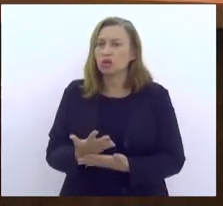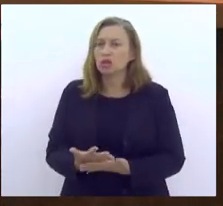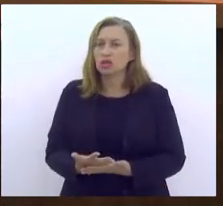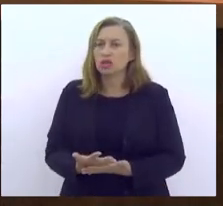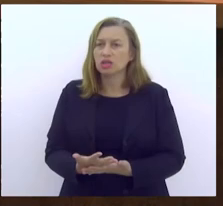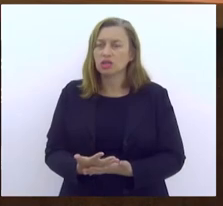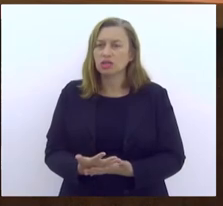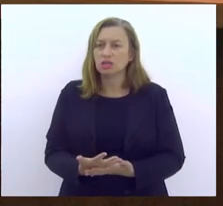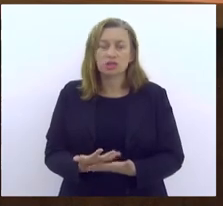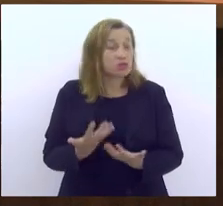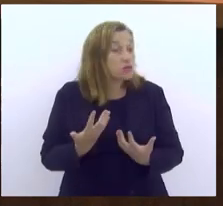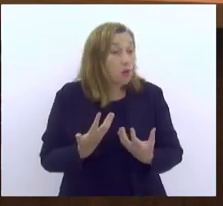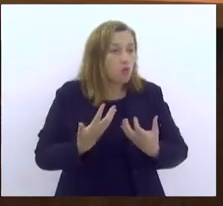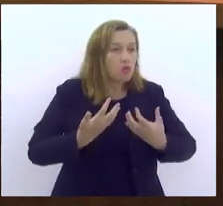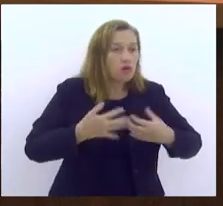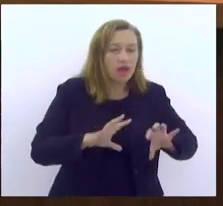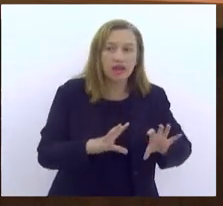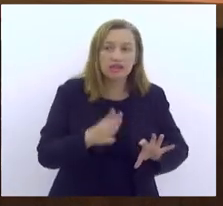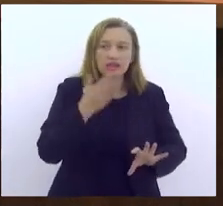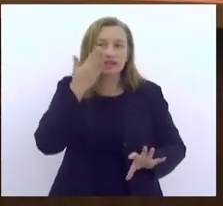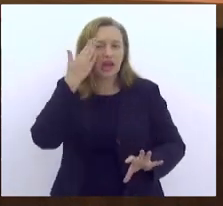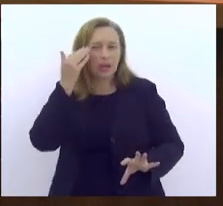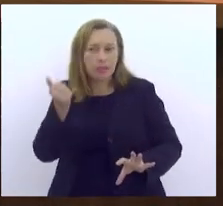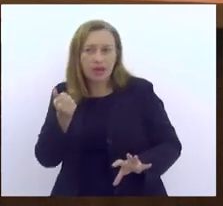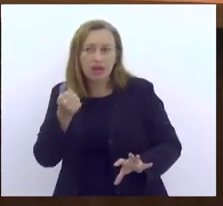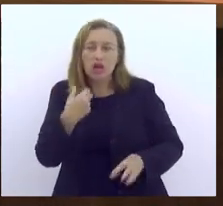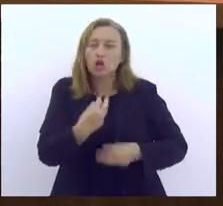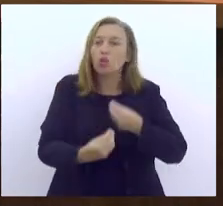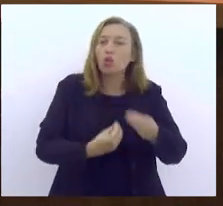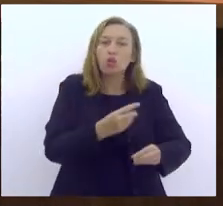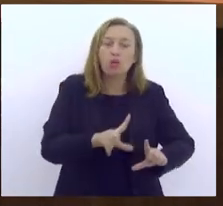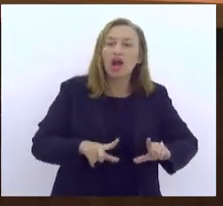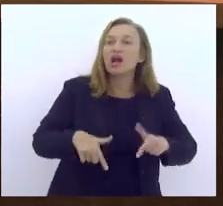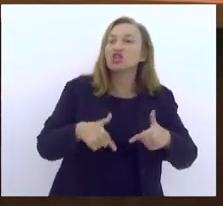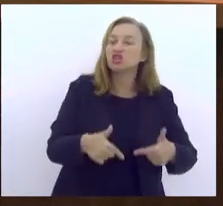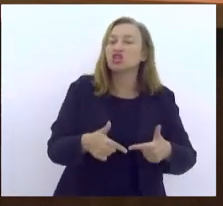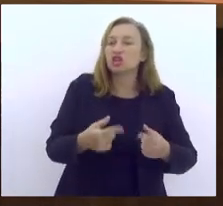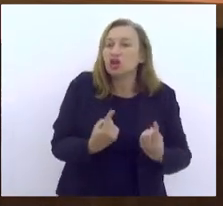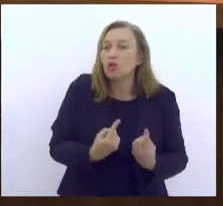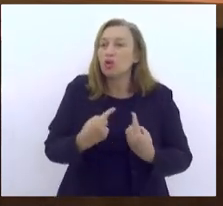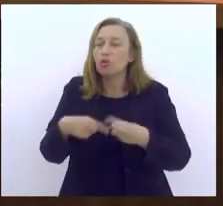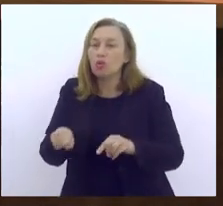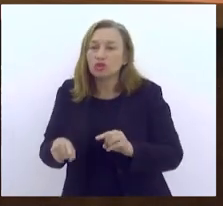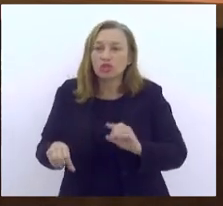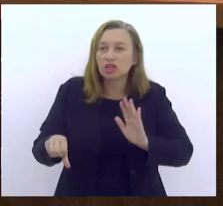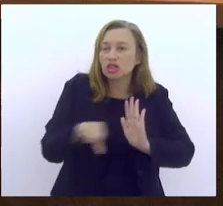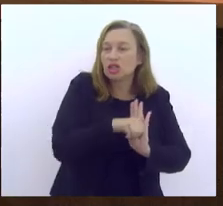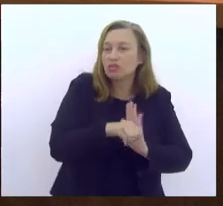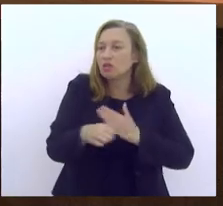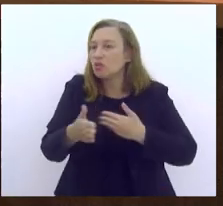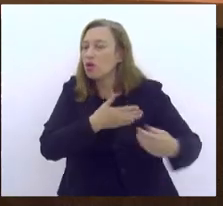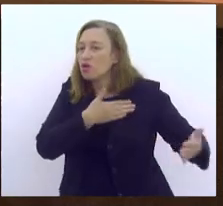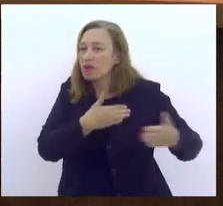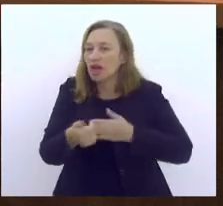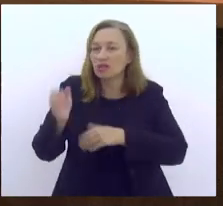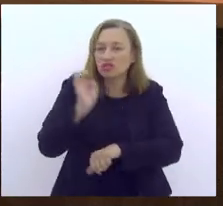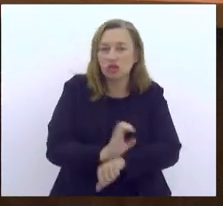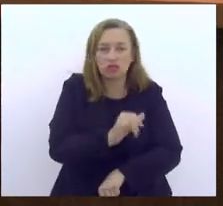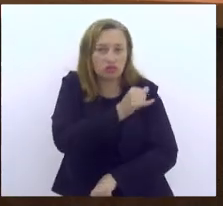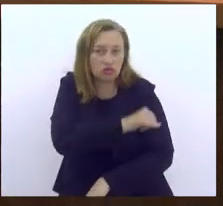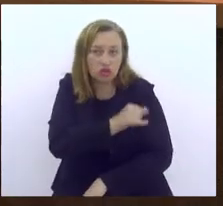de descobrir e combater, seja crime organizado, desorganizado, qualquer coisa no estado do Rio de